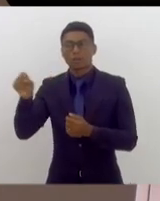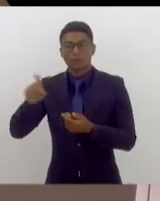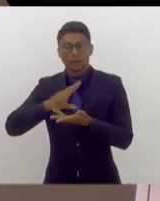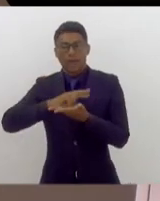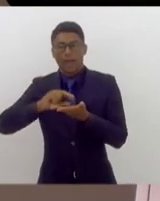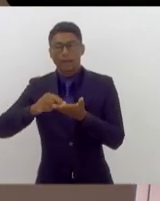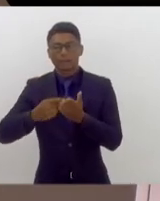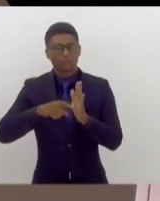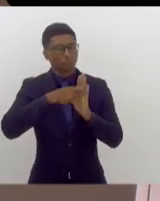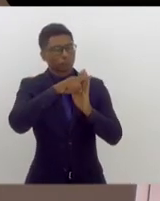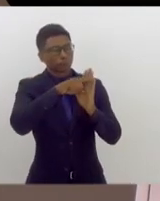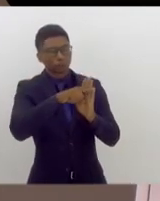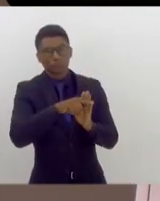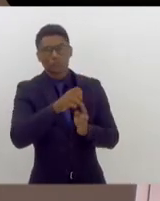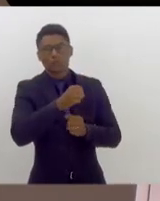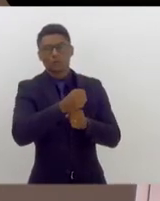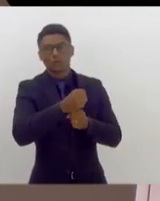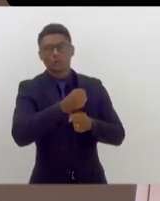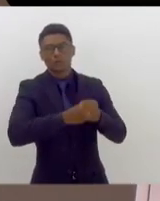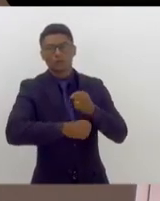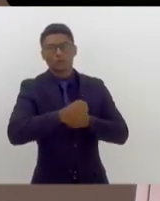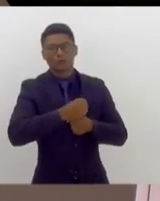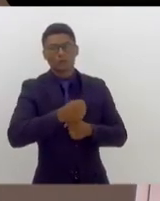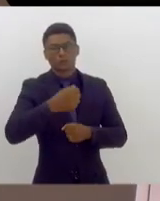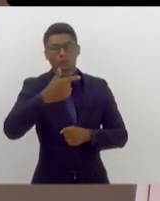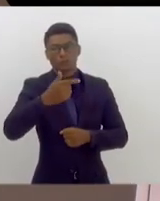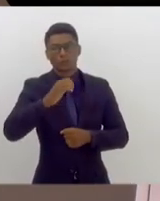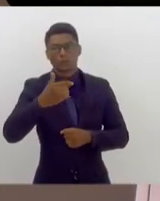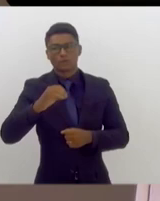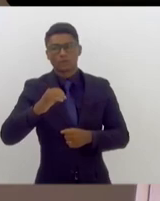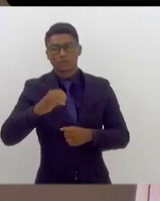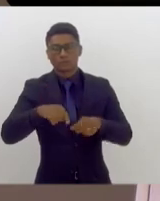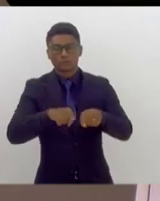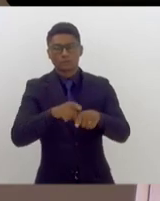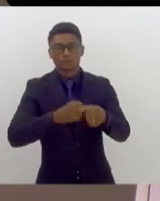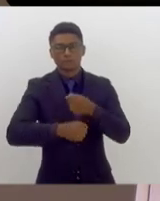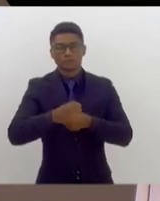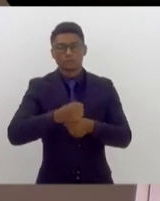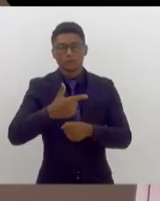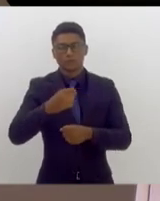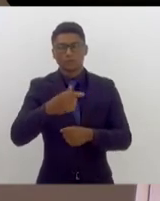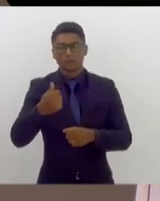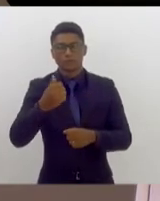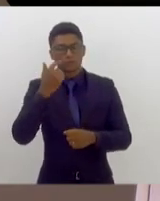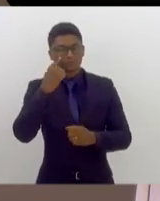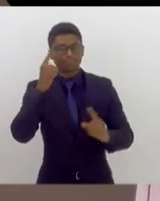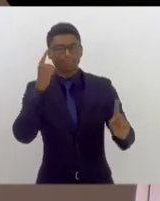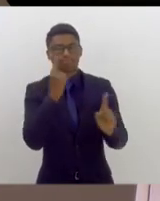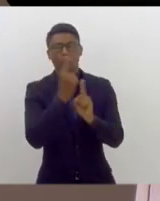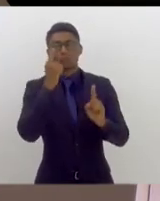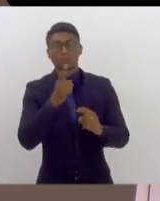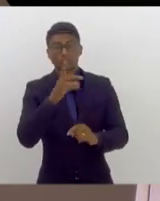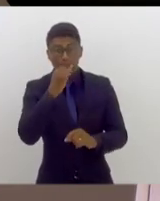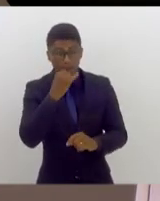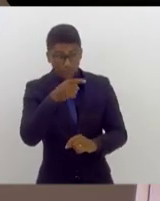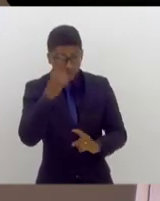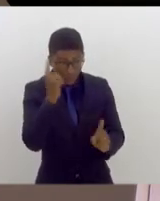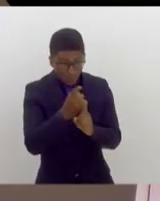censo 2020 e 2021 e tem encontrado uma questão que, se confirmada, será bastante grave